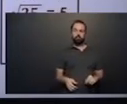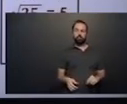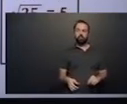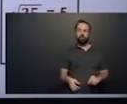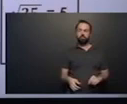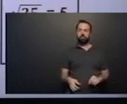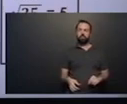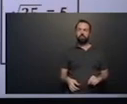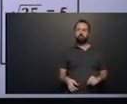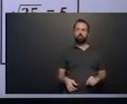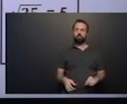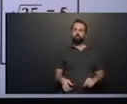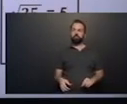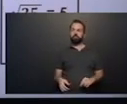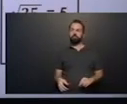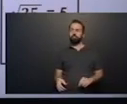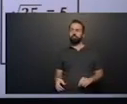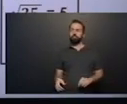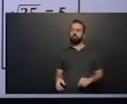36.